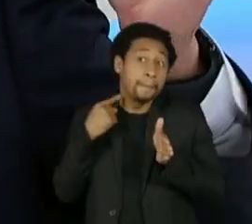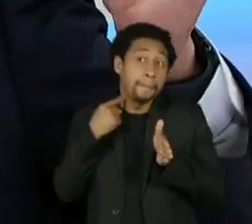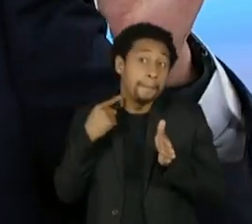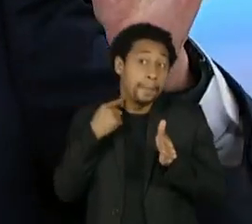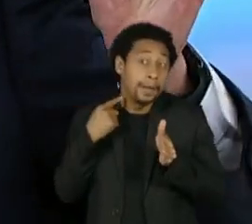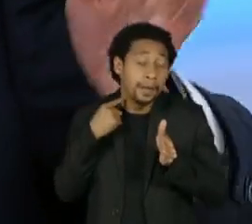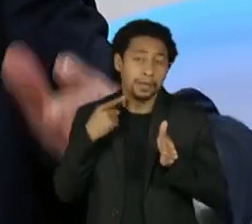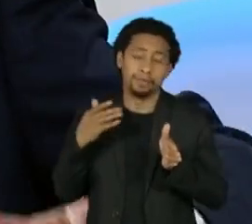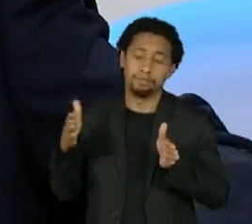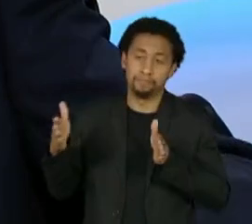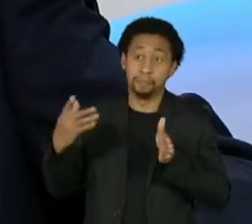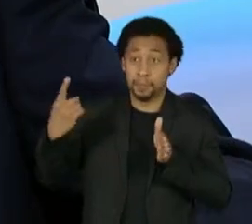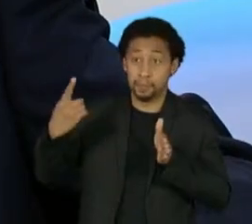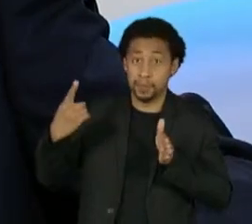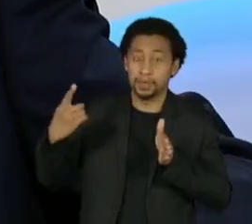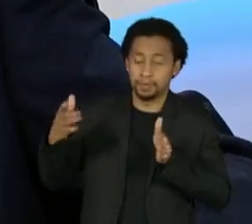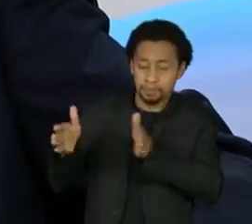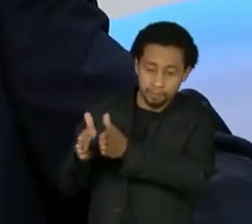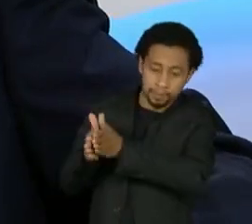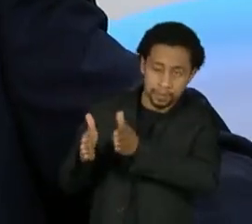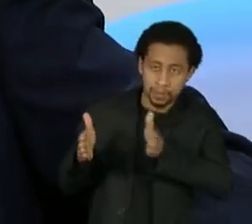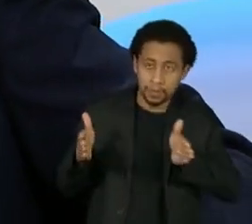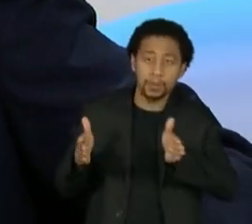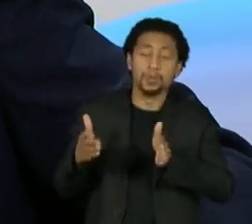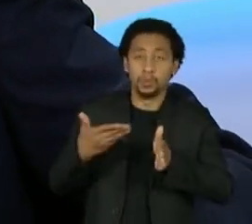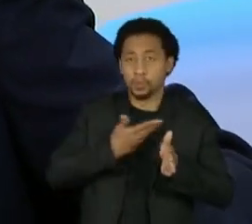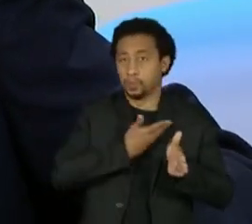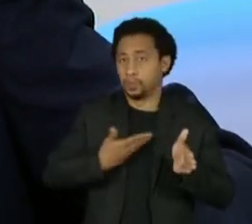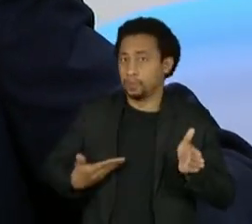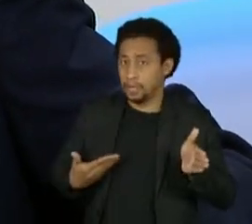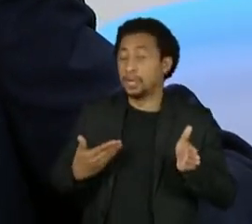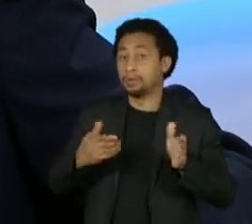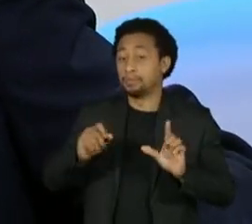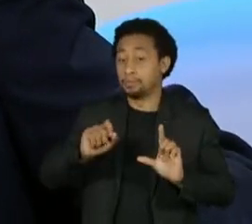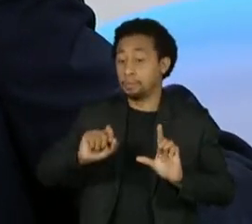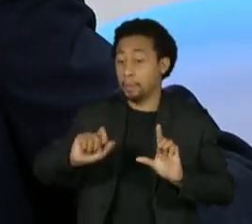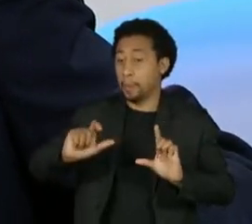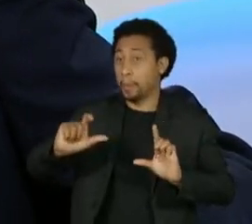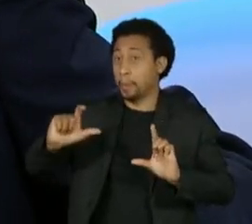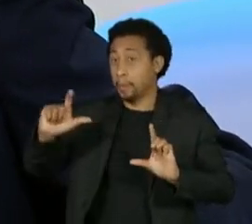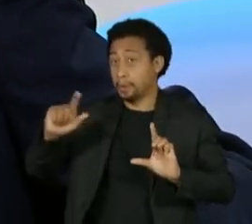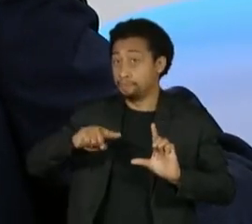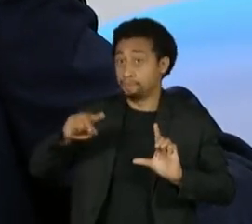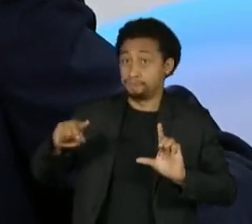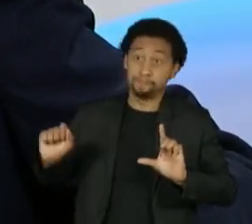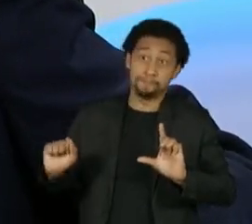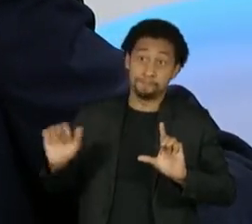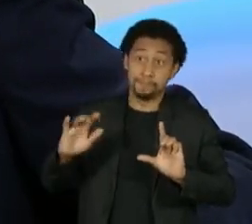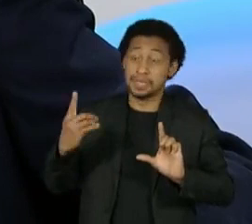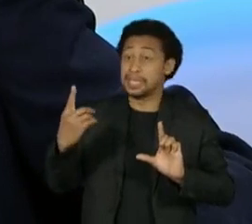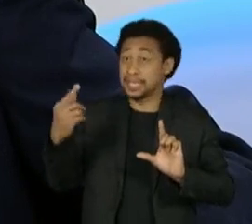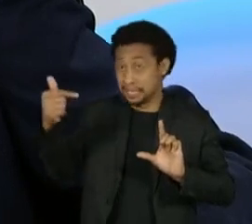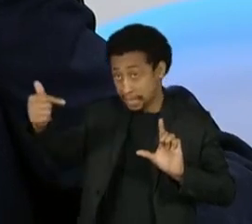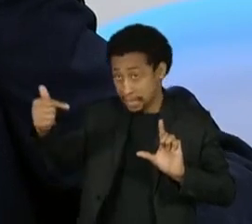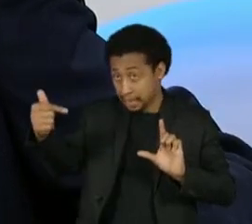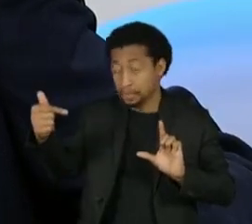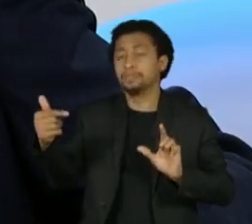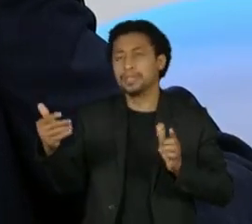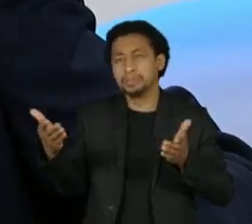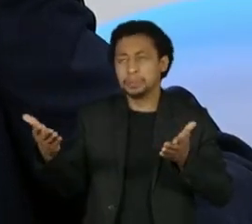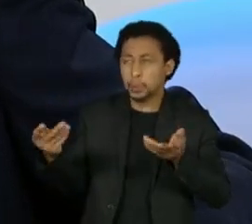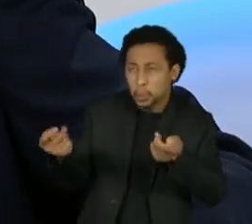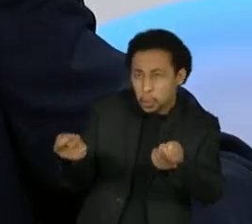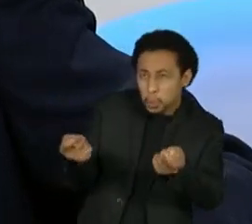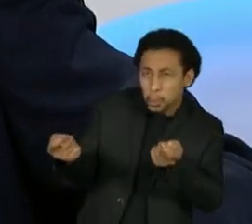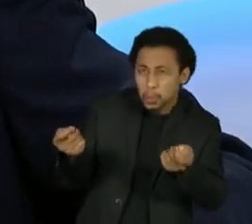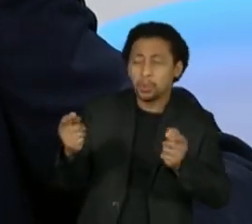em 12 meses ela chegou a 17 elas fixamos aí aumenta ao redor de 8 depois foi cinco